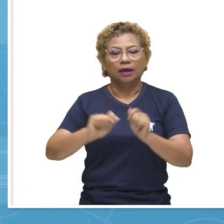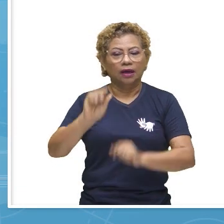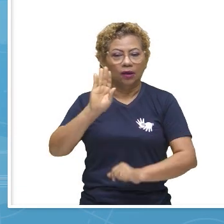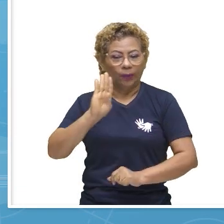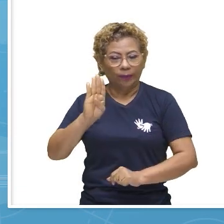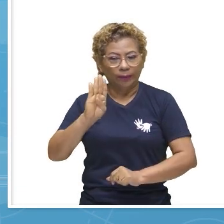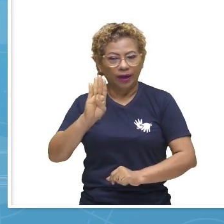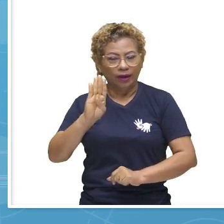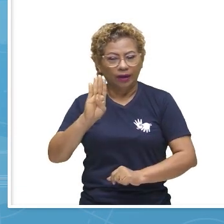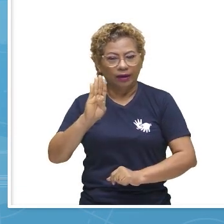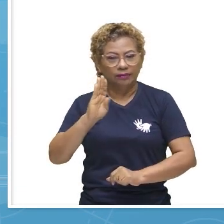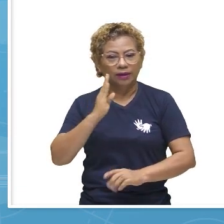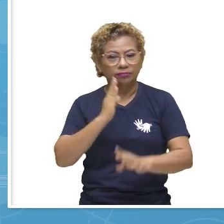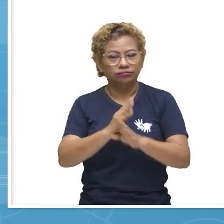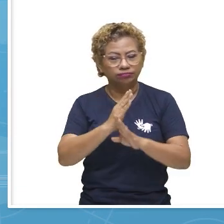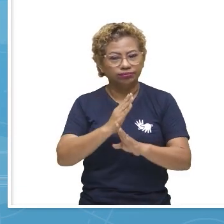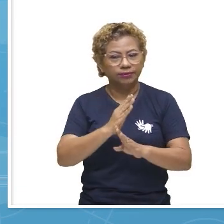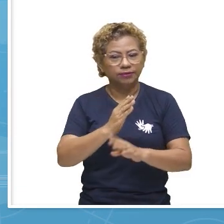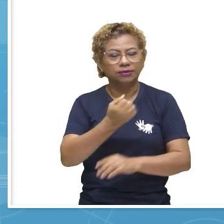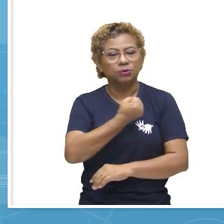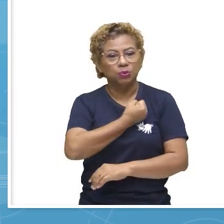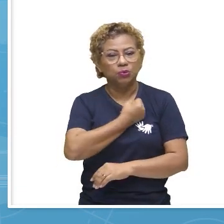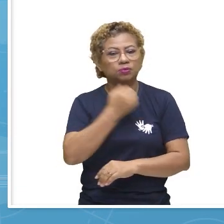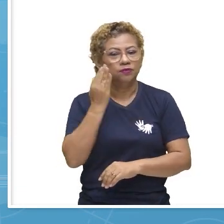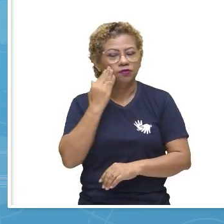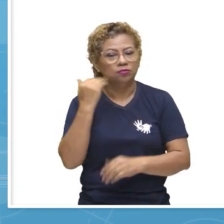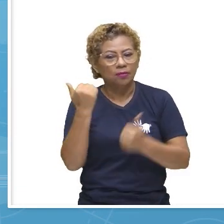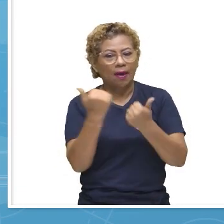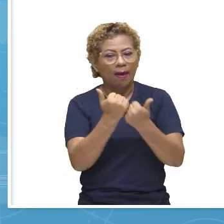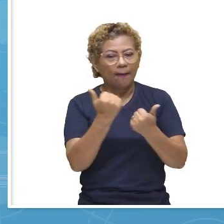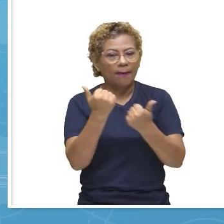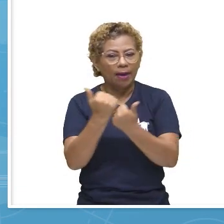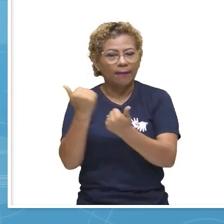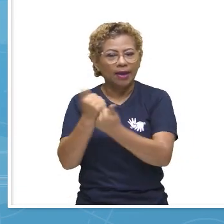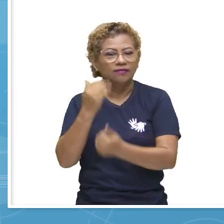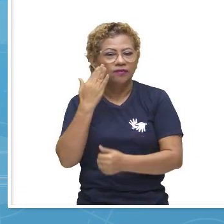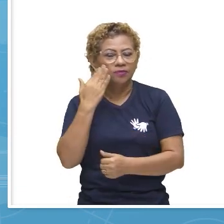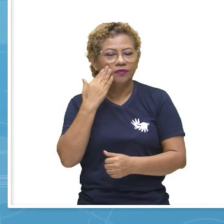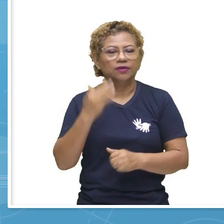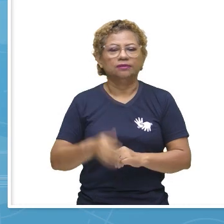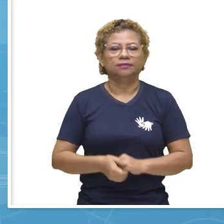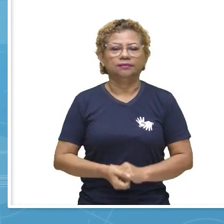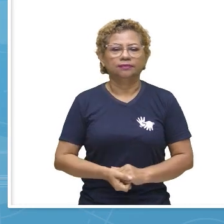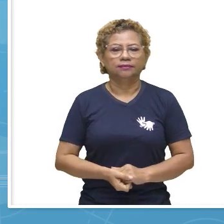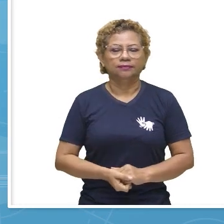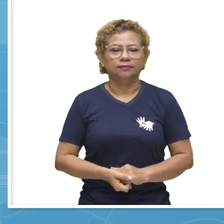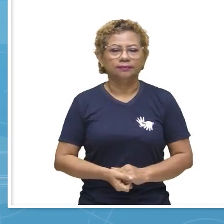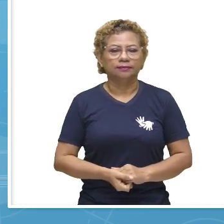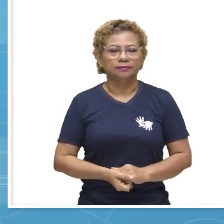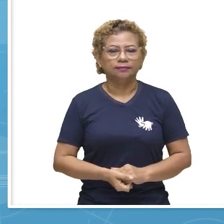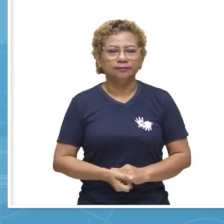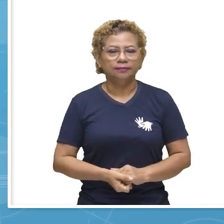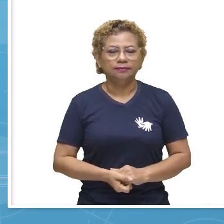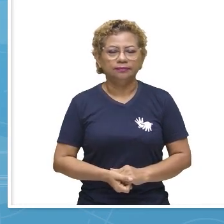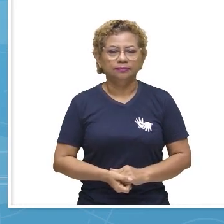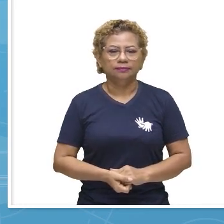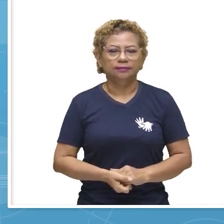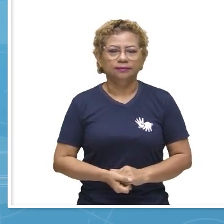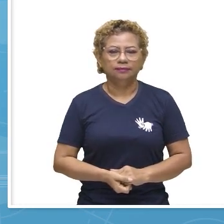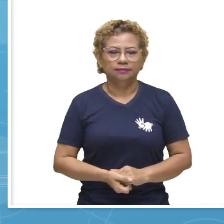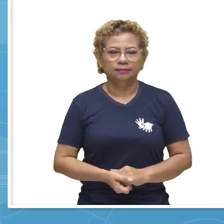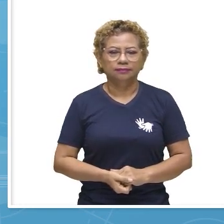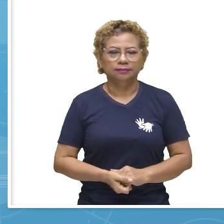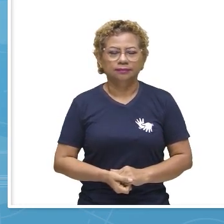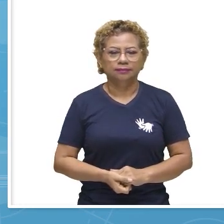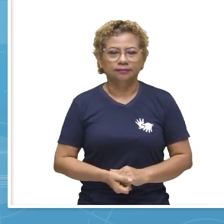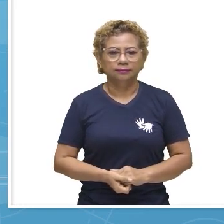Coeficiente A é quem está, é o número que está